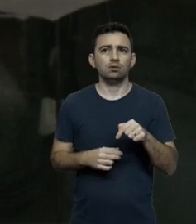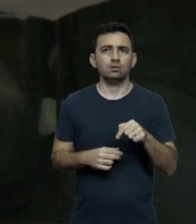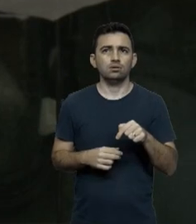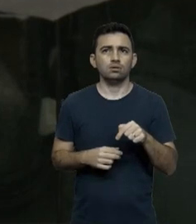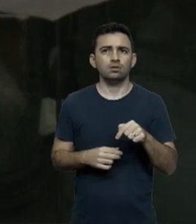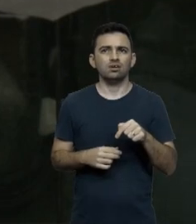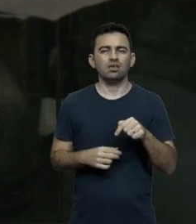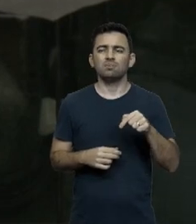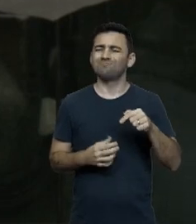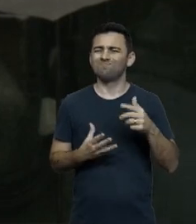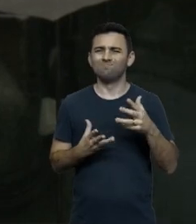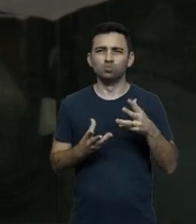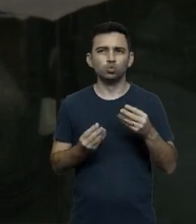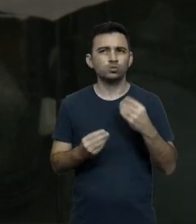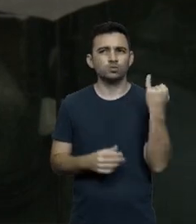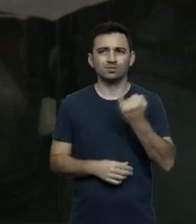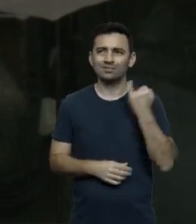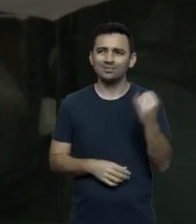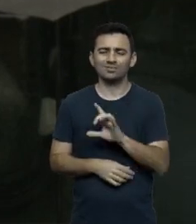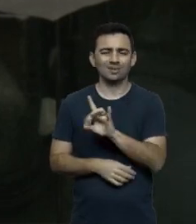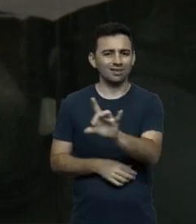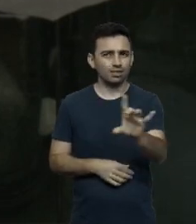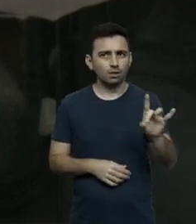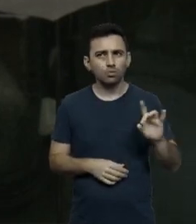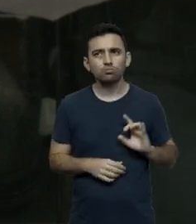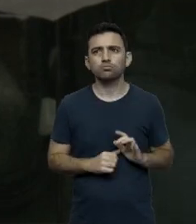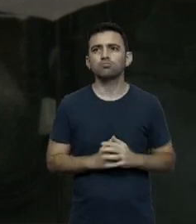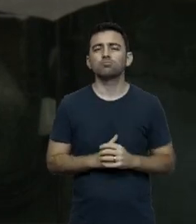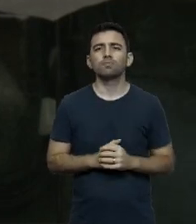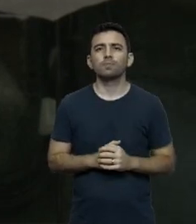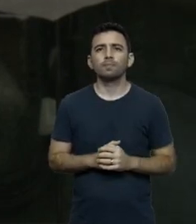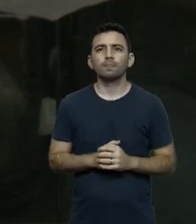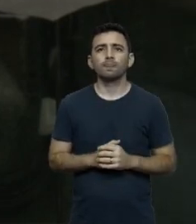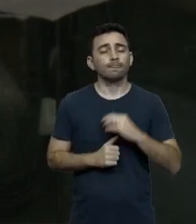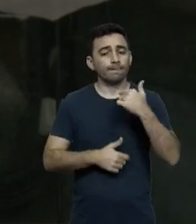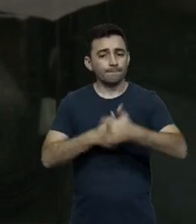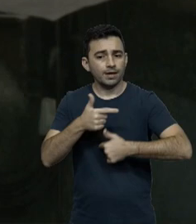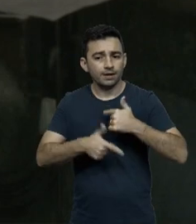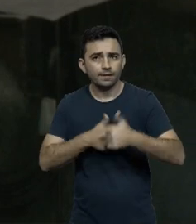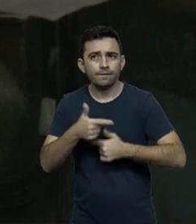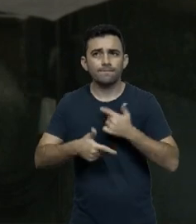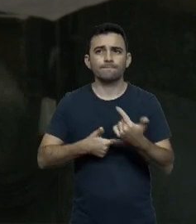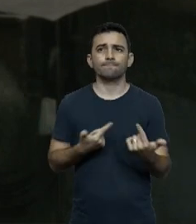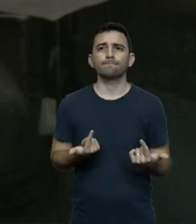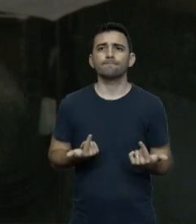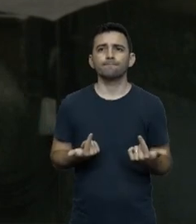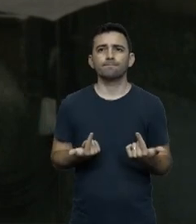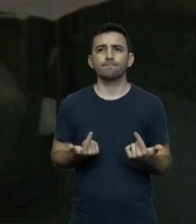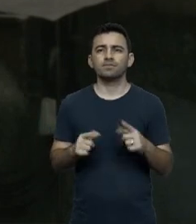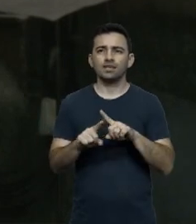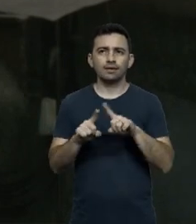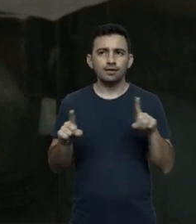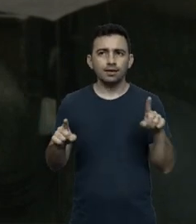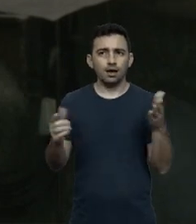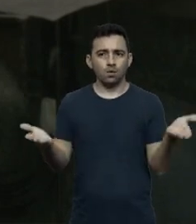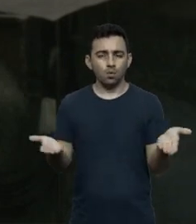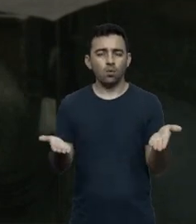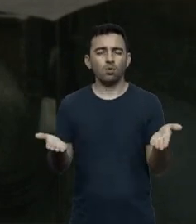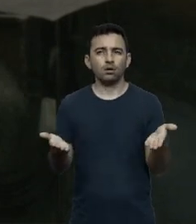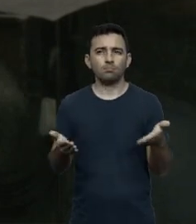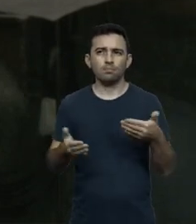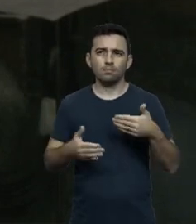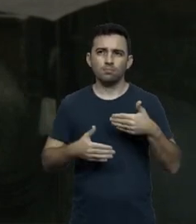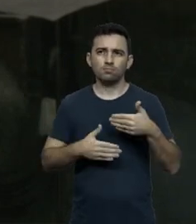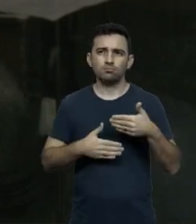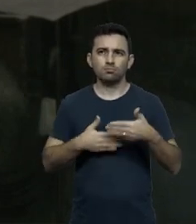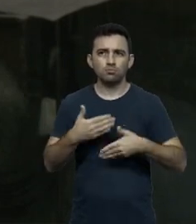muito importante para cada um para cada uma dos trabalhadores que foram nesse processo